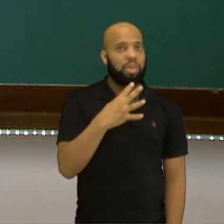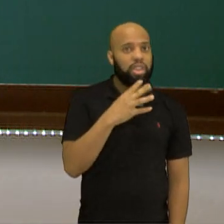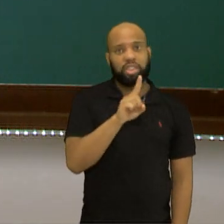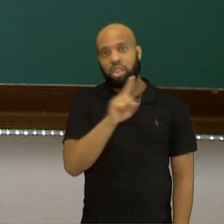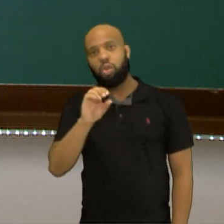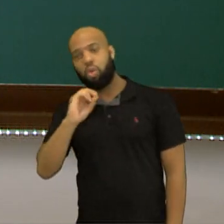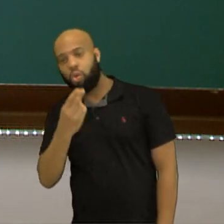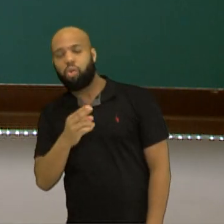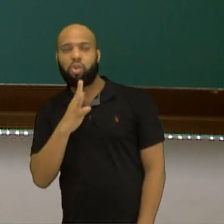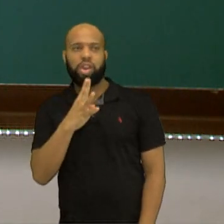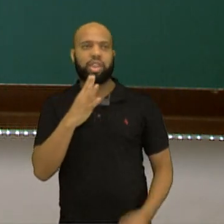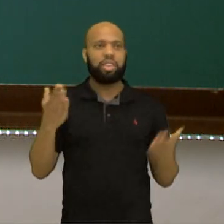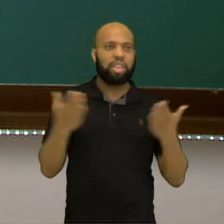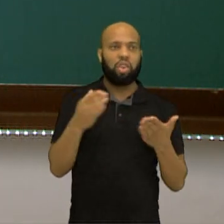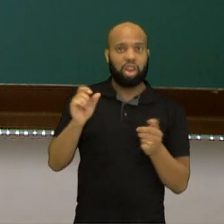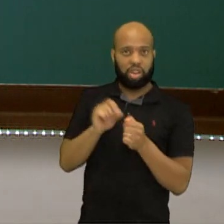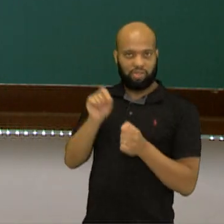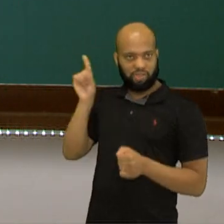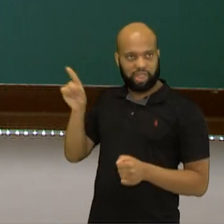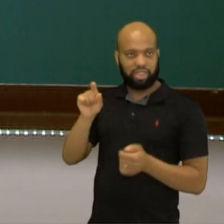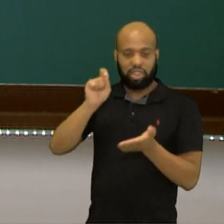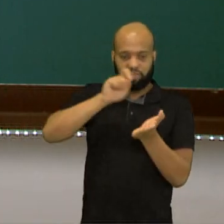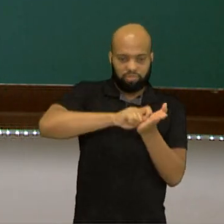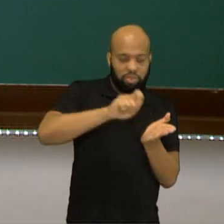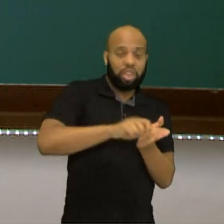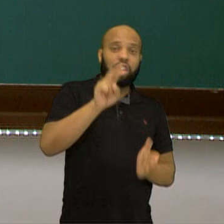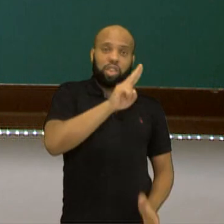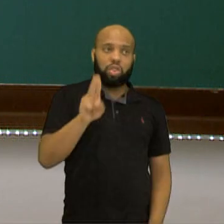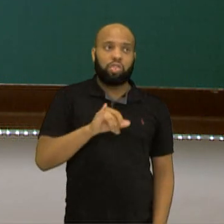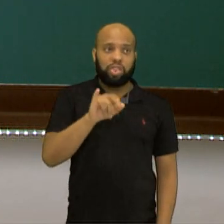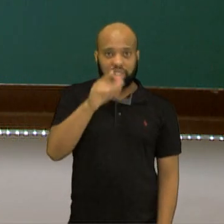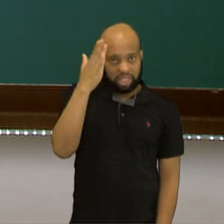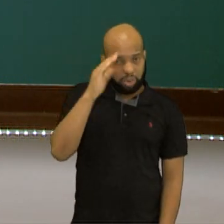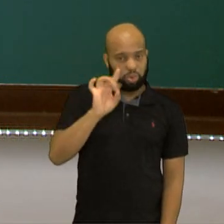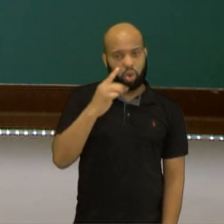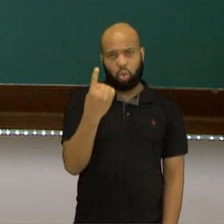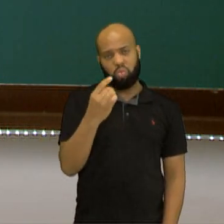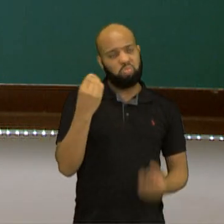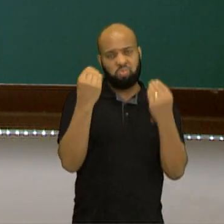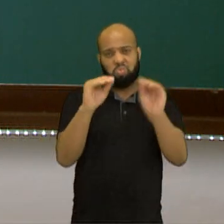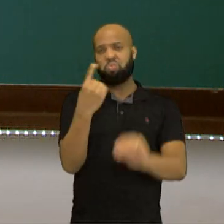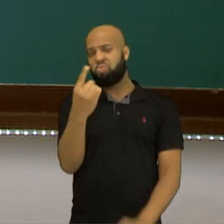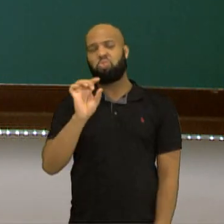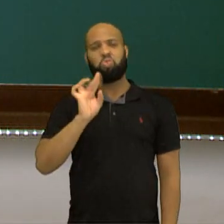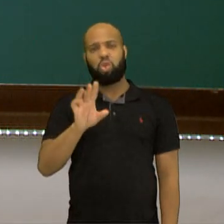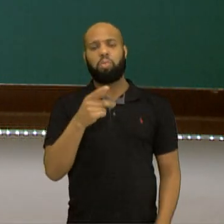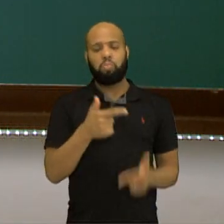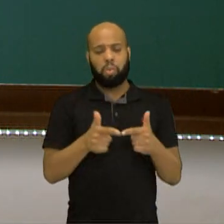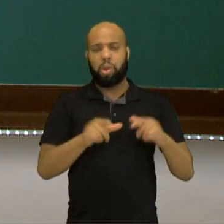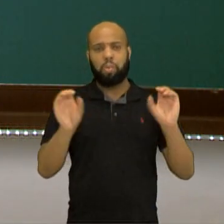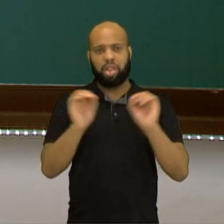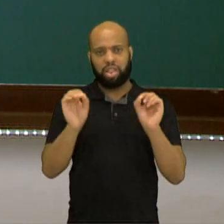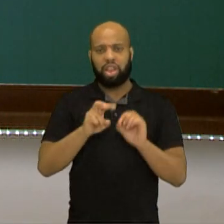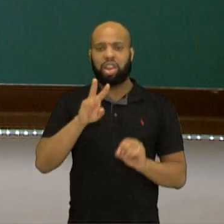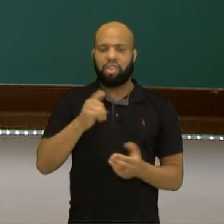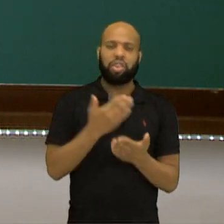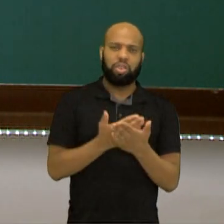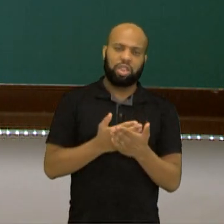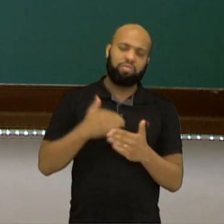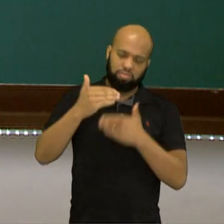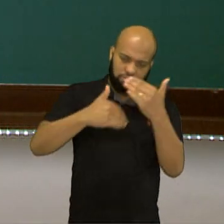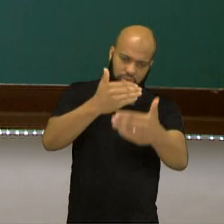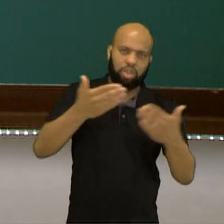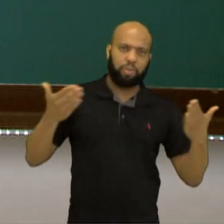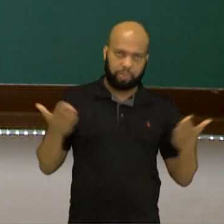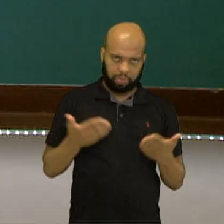conhece, está aqui a atividade para vocês fazerem. Coloque o nome, se você sabe um só, coloque só um, não tem problema. A gente vai ver isso na nossa aula no